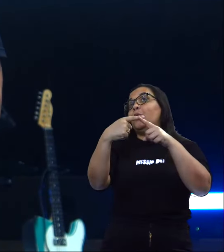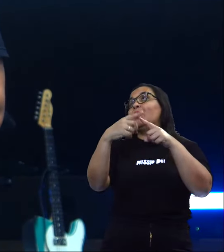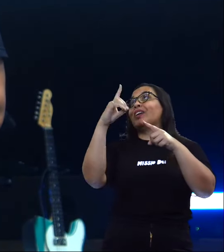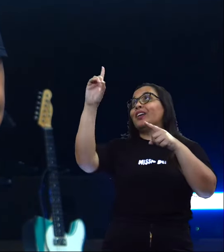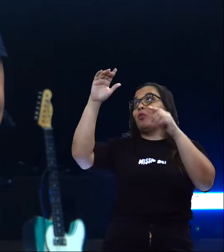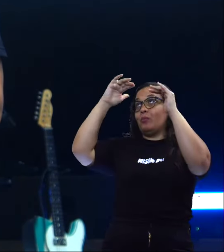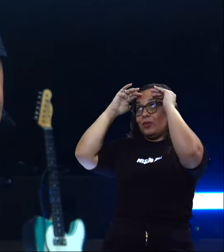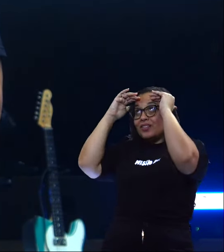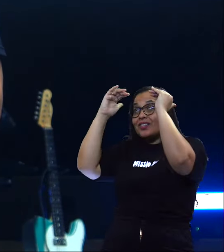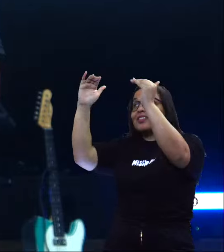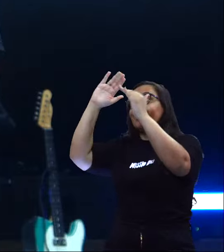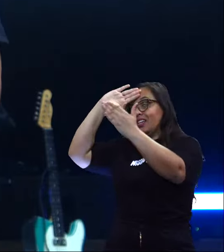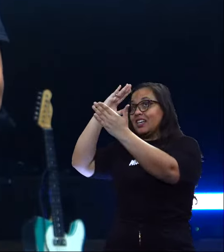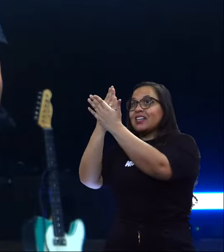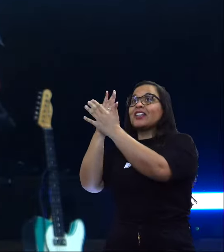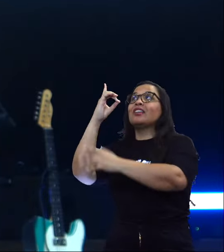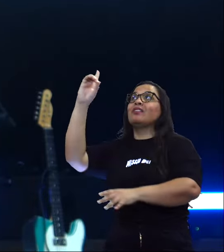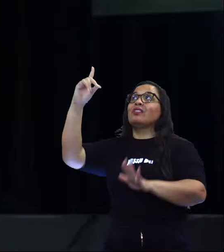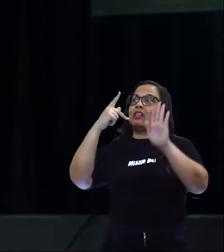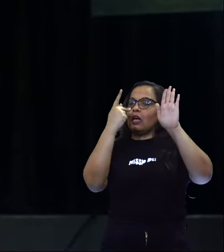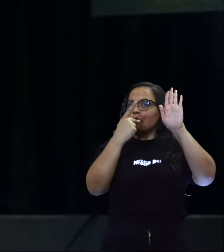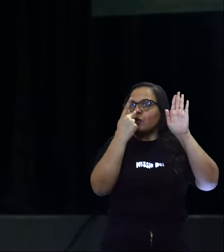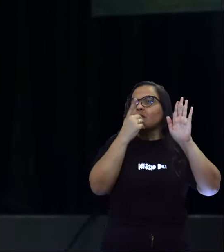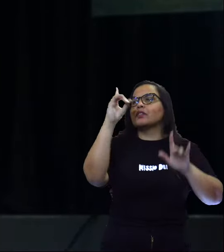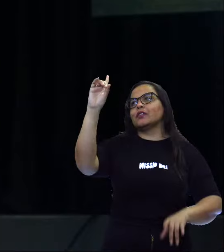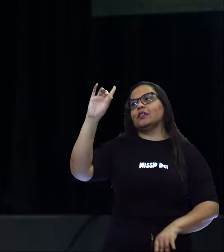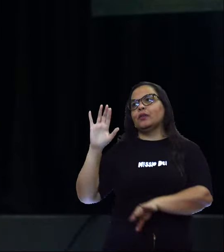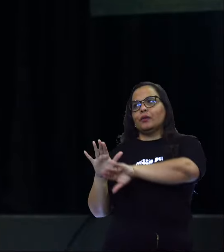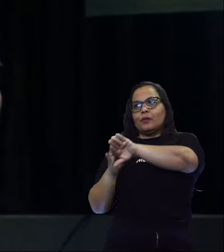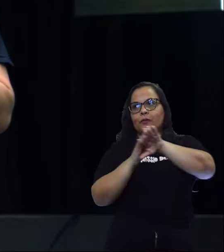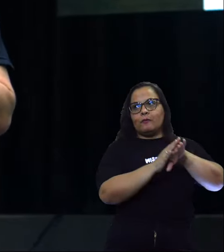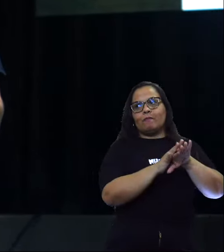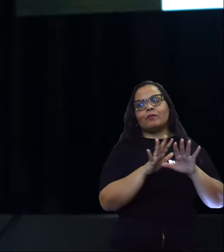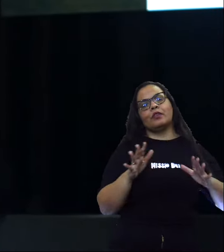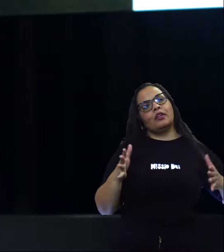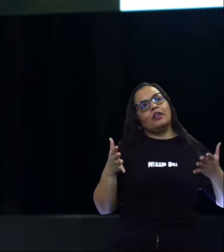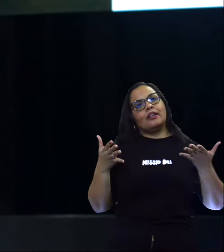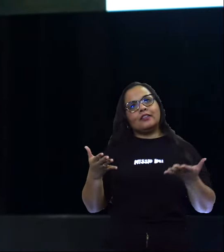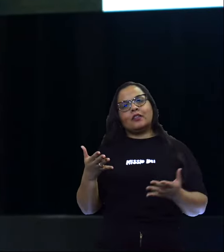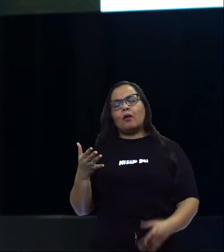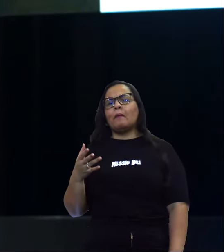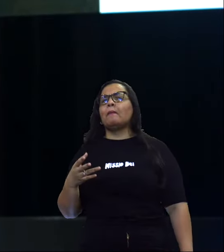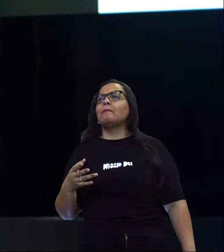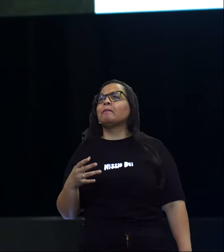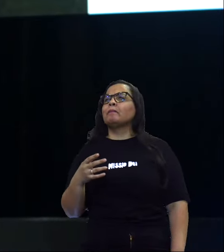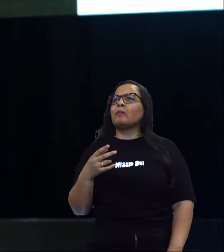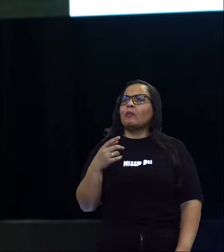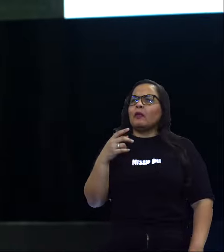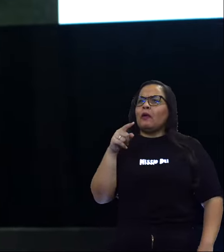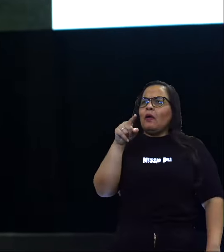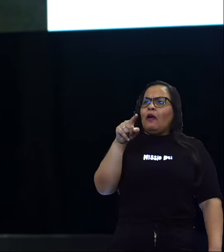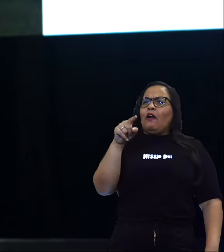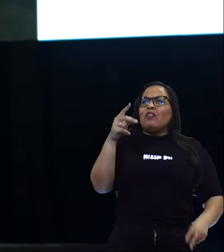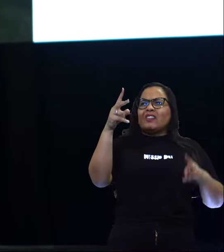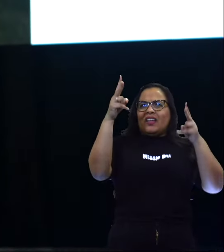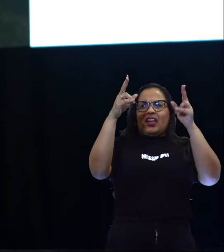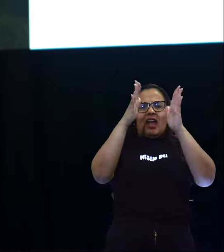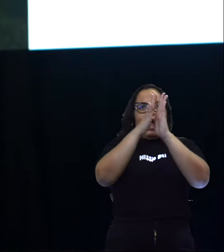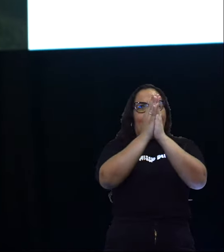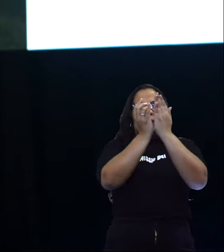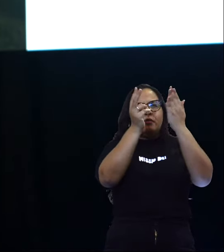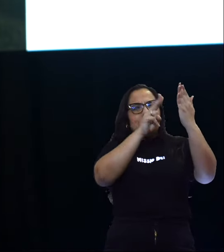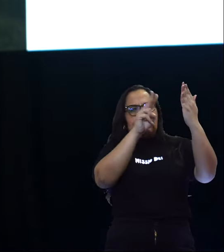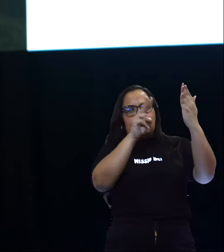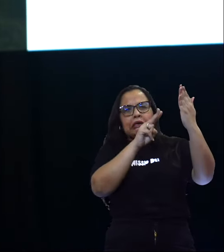tão profundo, e é interessante porque a mesma pessoa, Caleb, 45 anos depois de ter